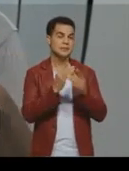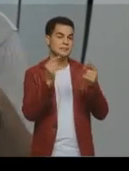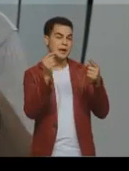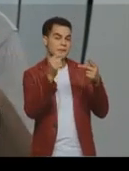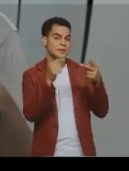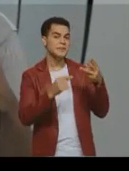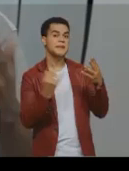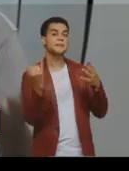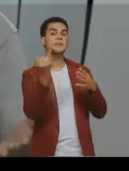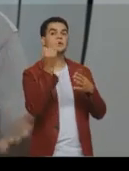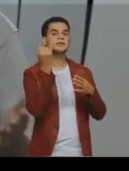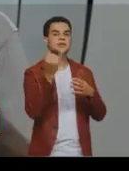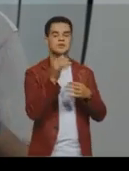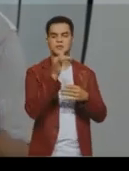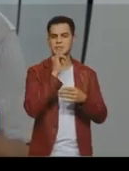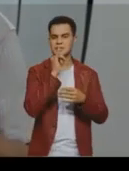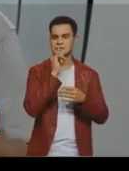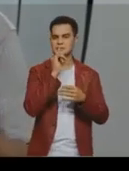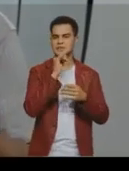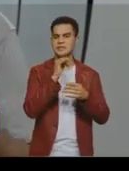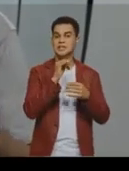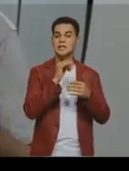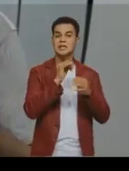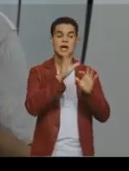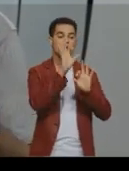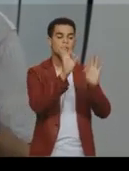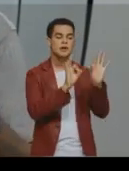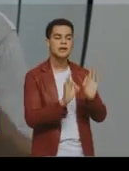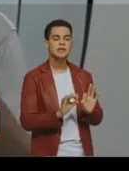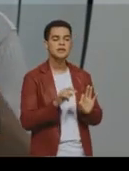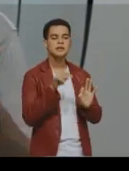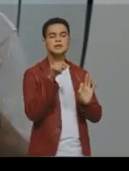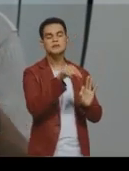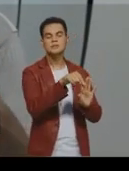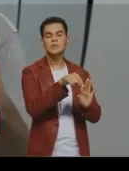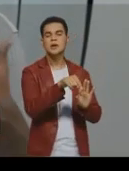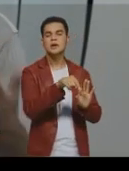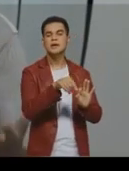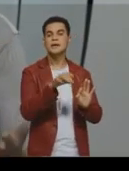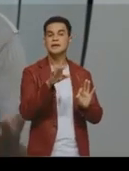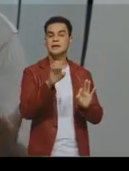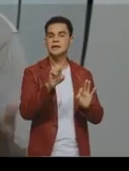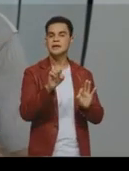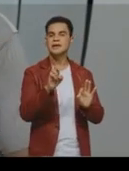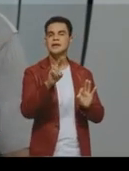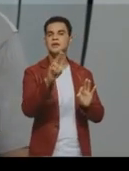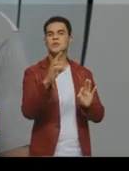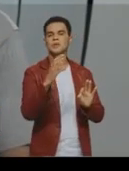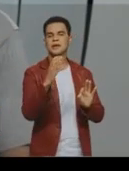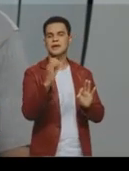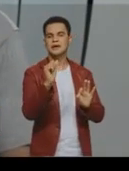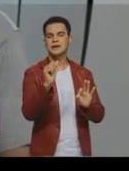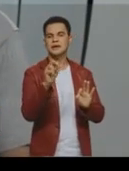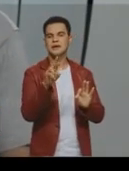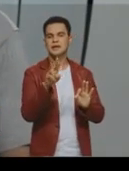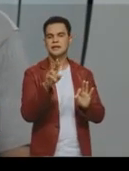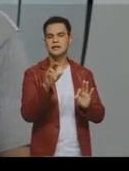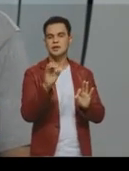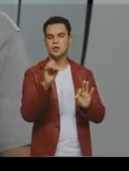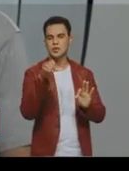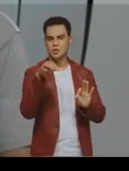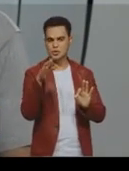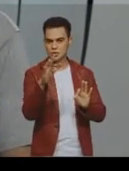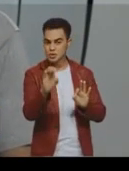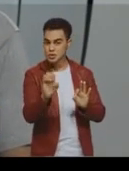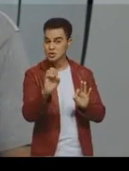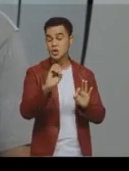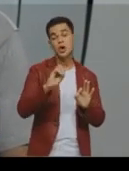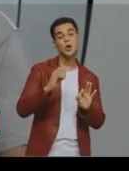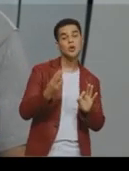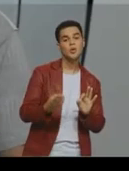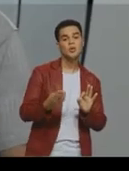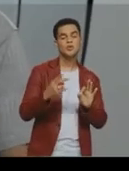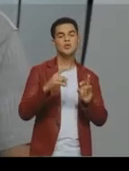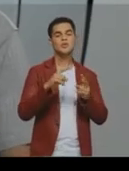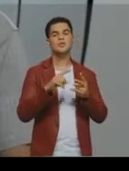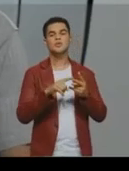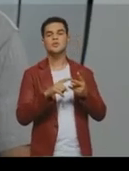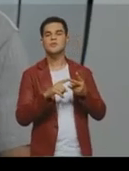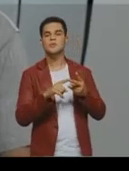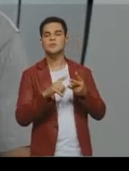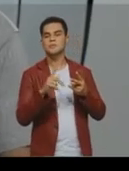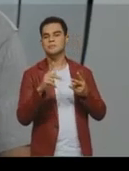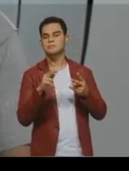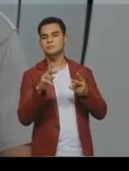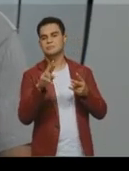é eucarioto ou procarioto, ou seja, se as células que formam aquele organismo, se elas têm um núcleo bem definido,